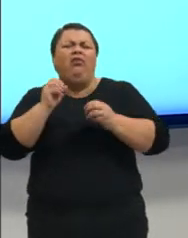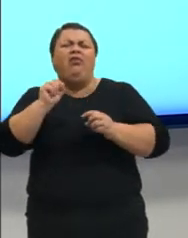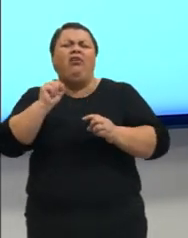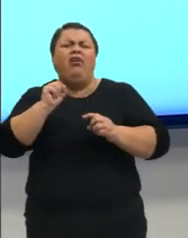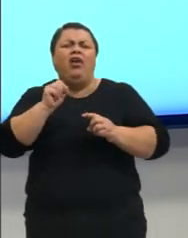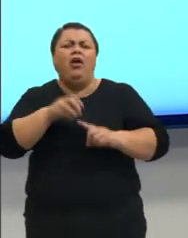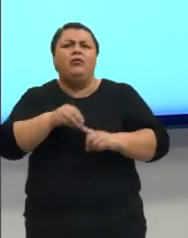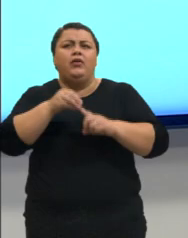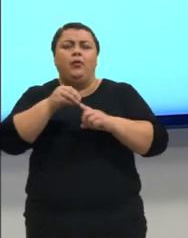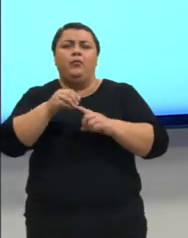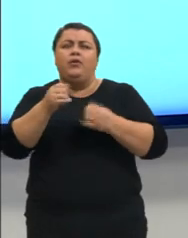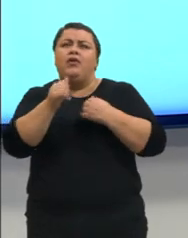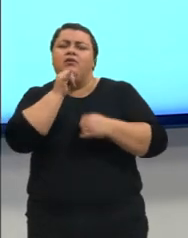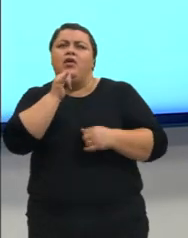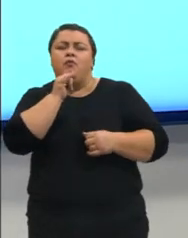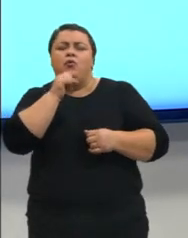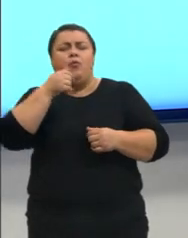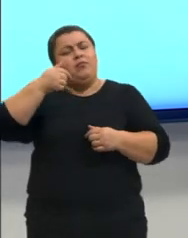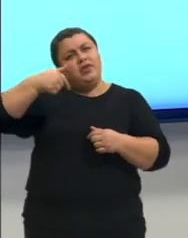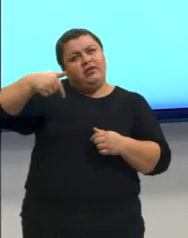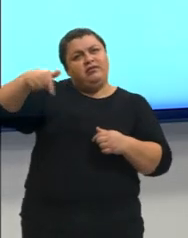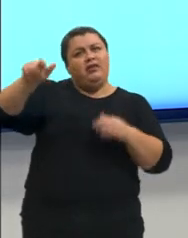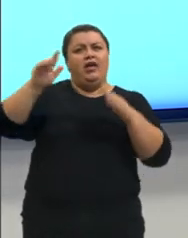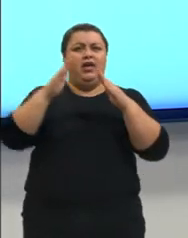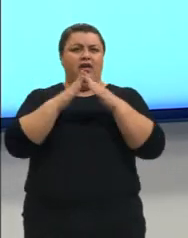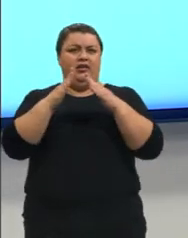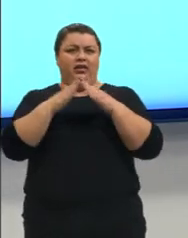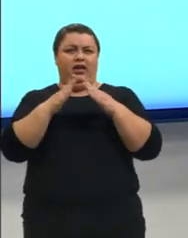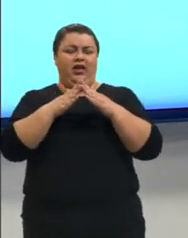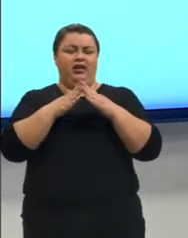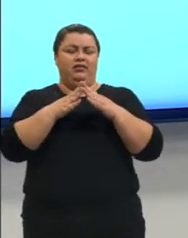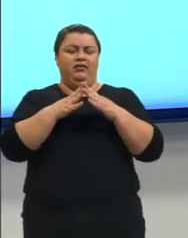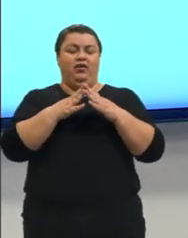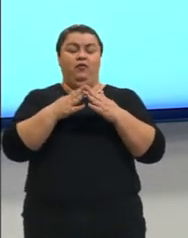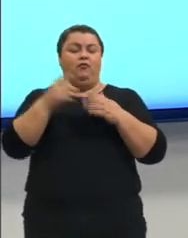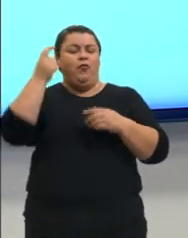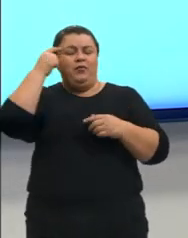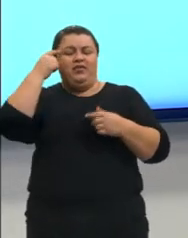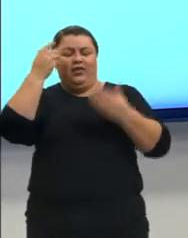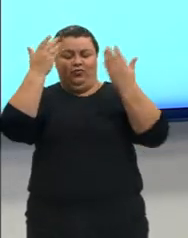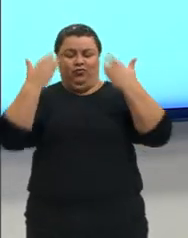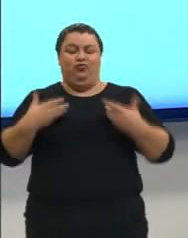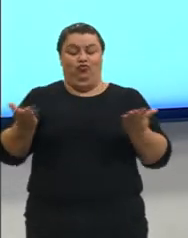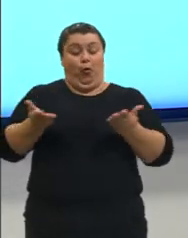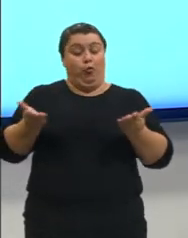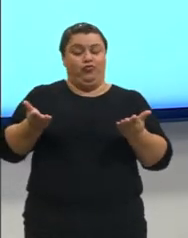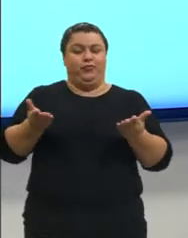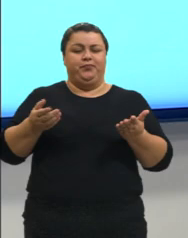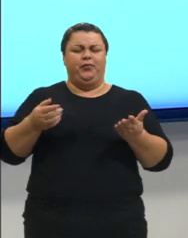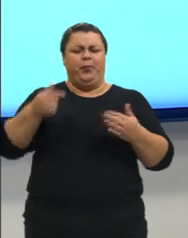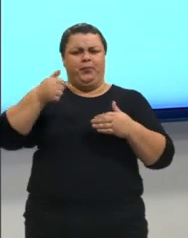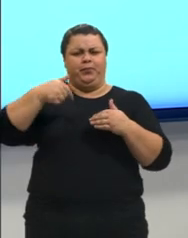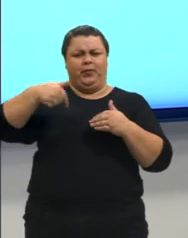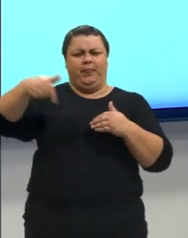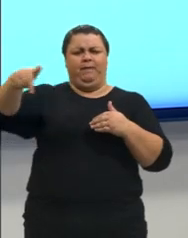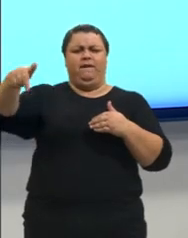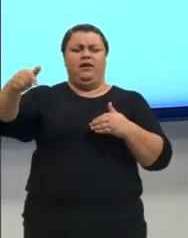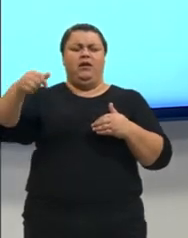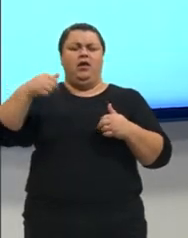para sair de casa pensar no meu look de hoje para sair de casa era